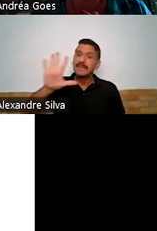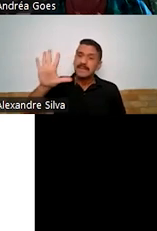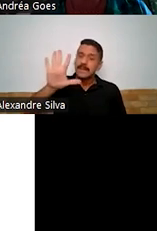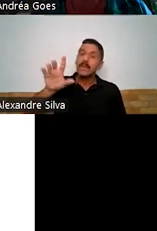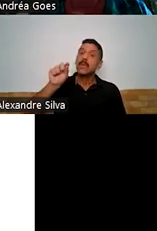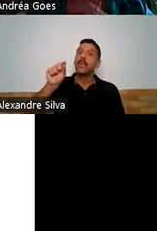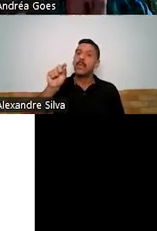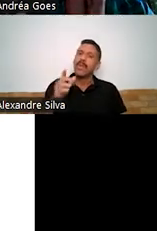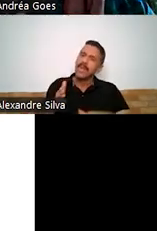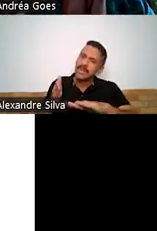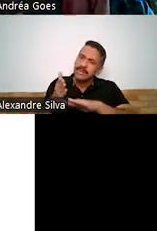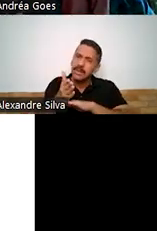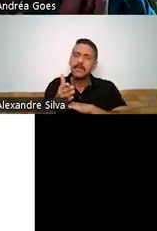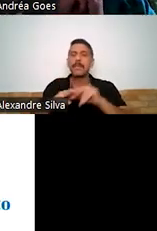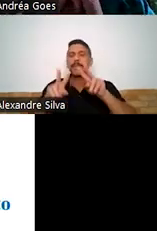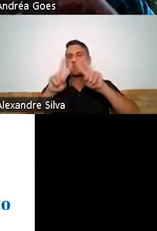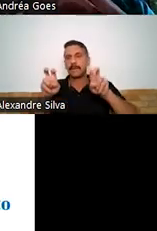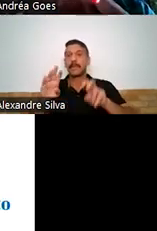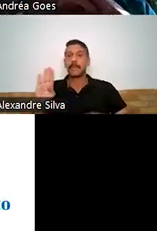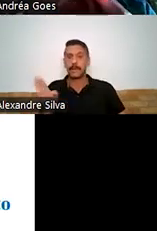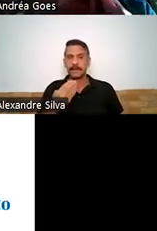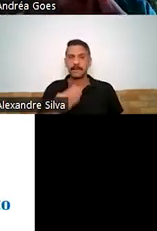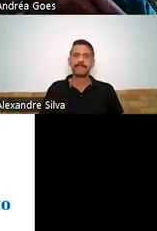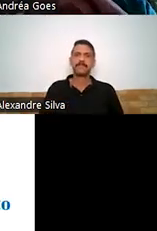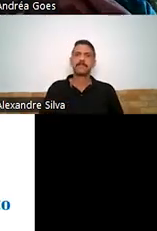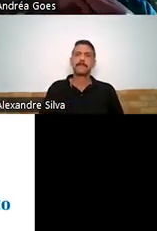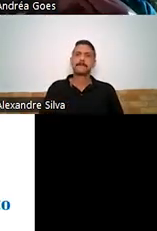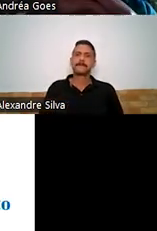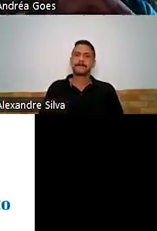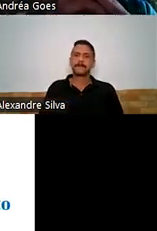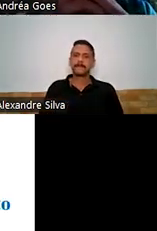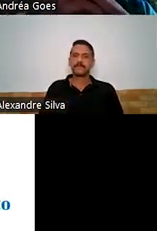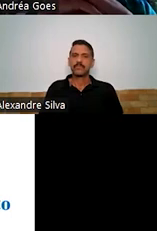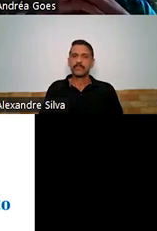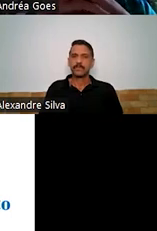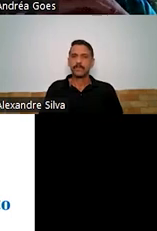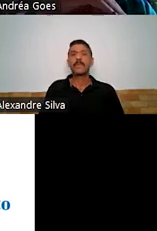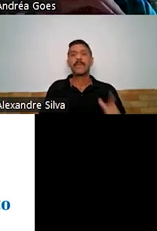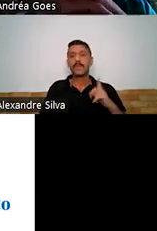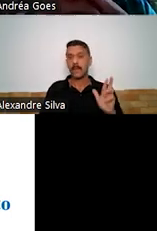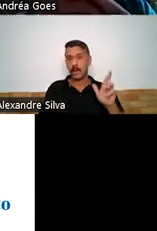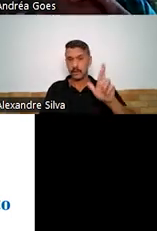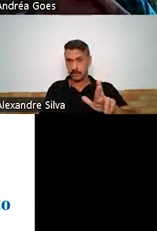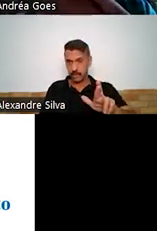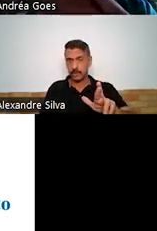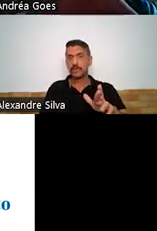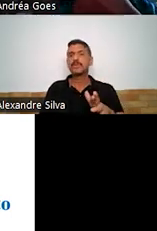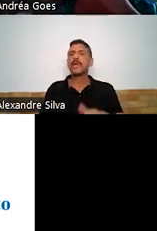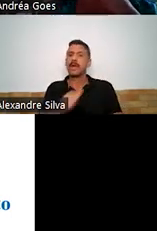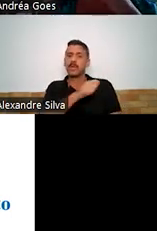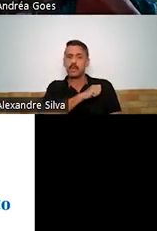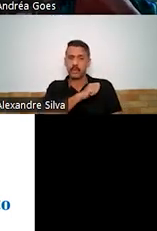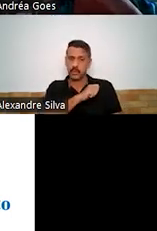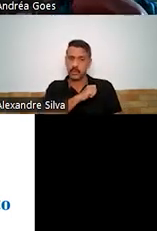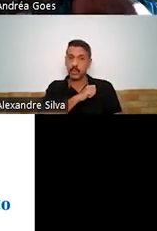ensino para esse tema. Pode passar, por favor? Aqui tem a resposta de alguns estudantes, como é que